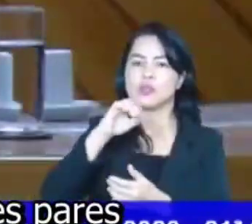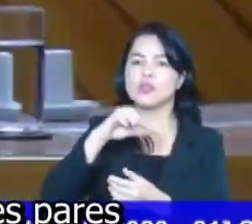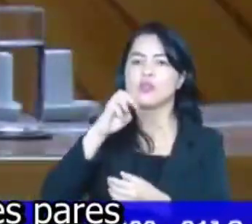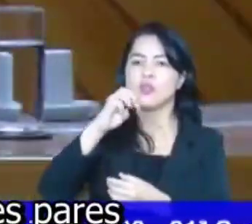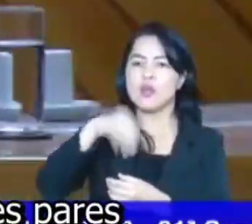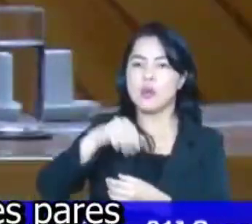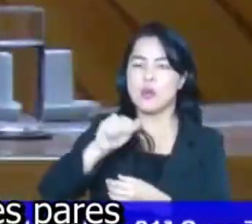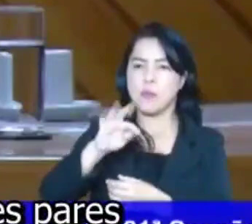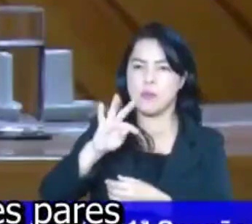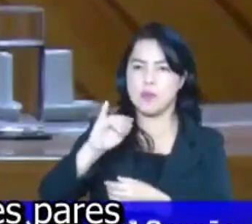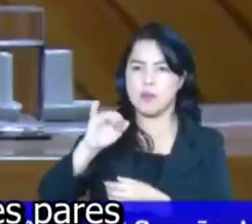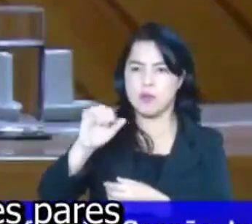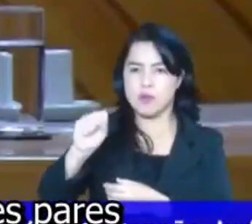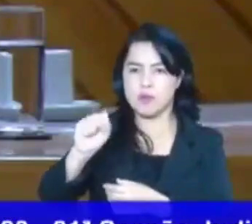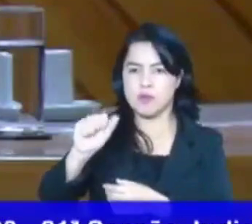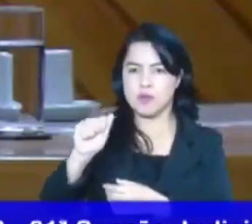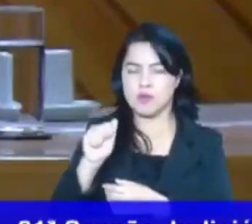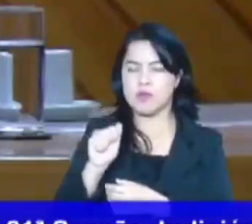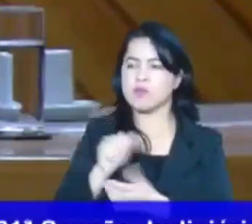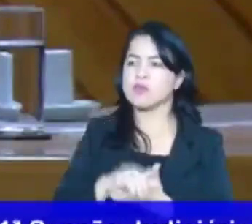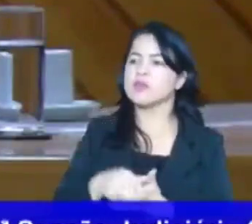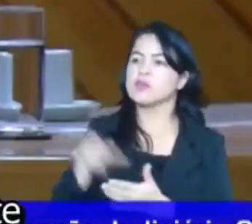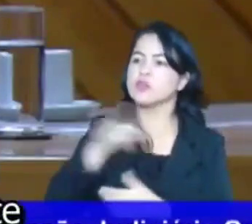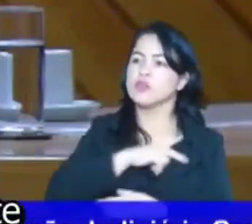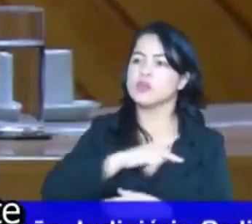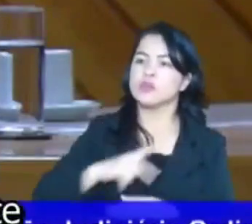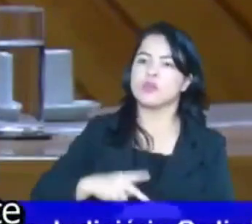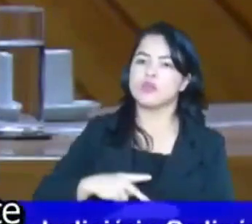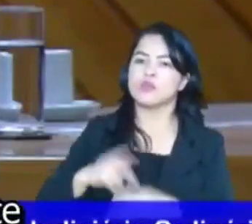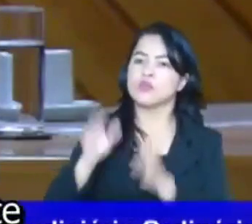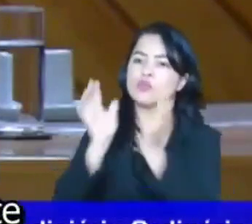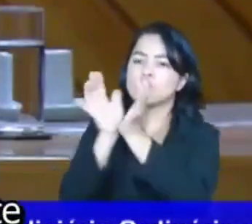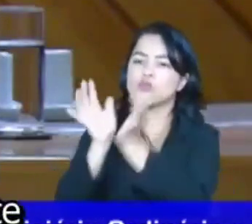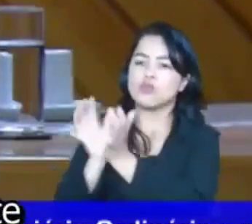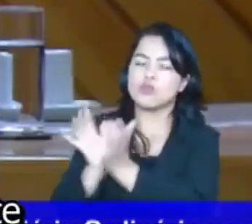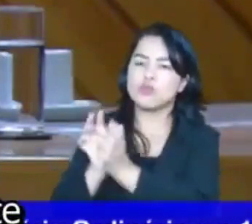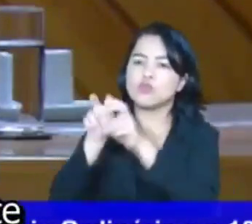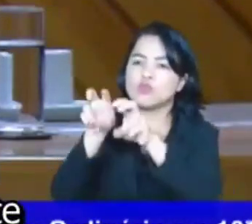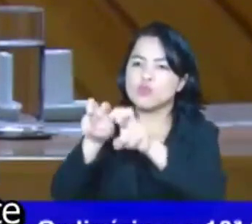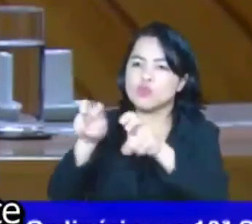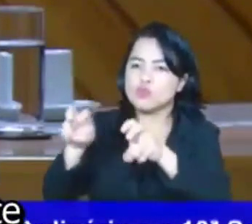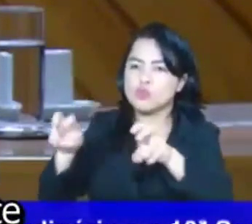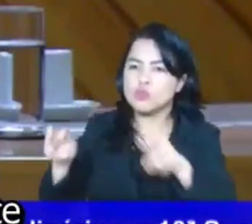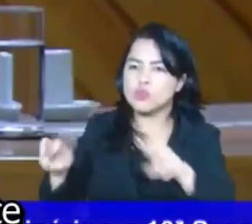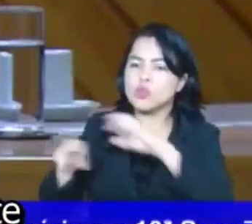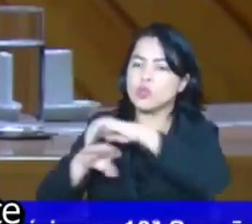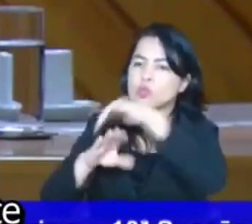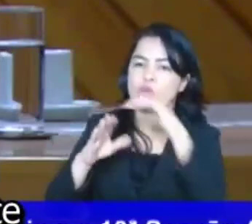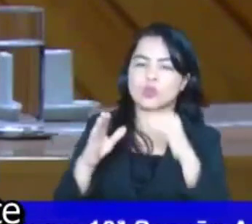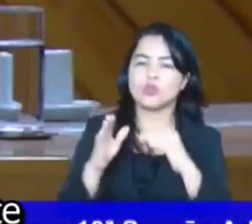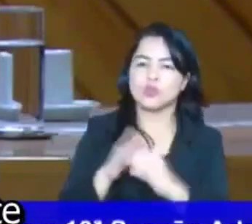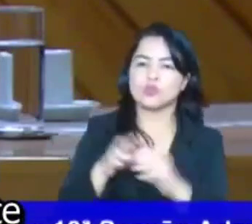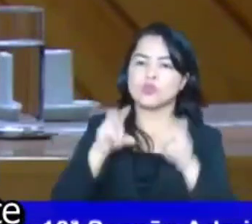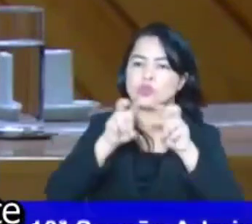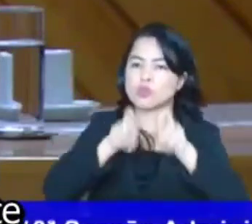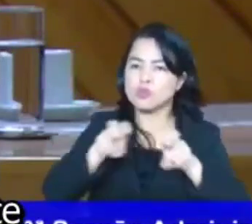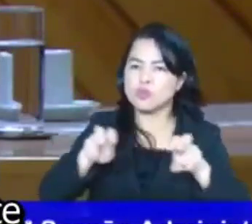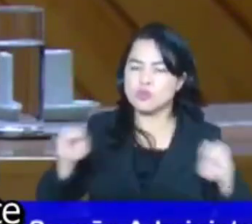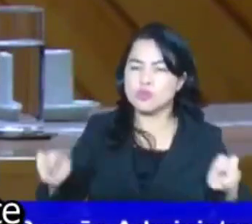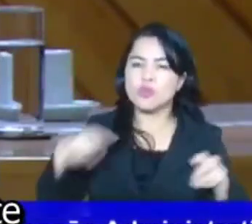Foco no desembargador Matias Neto. Senhor Procurador Regional Eleitoral, a todos os que nos acompanham,